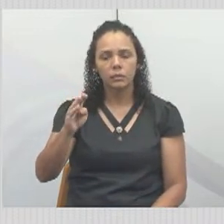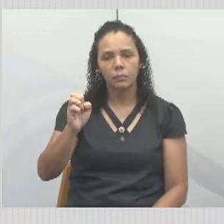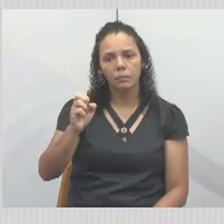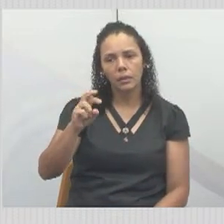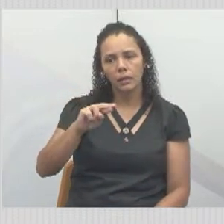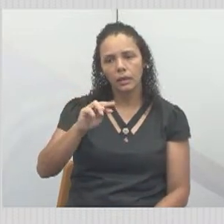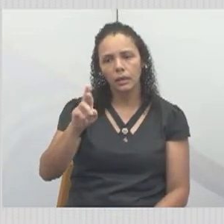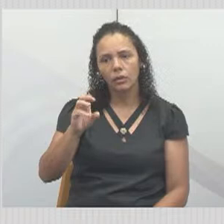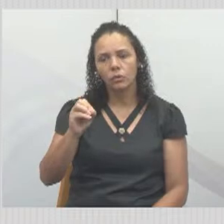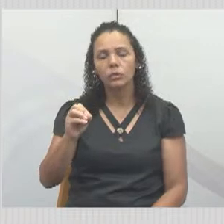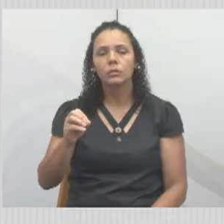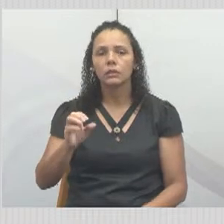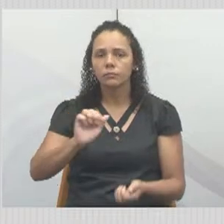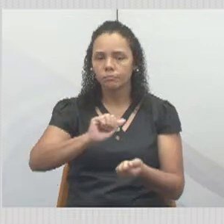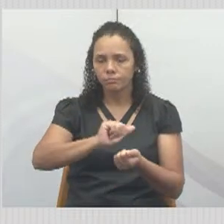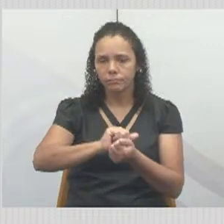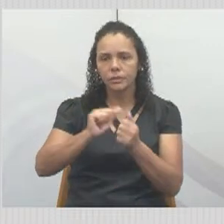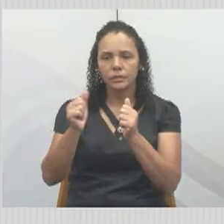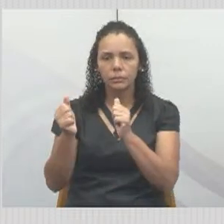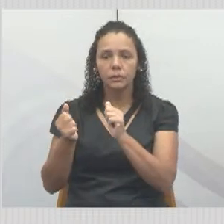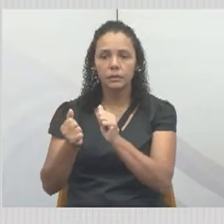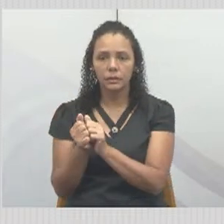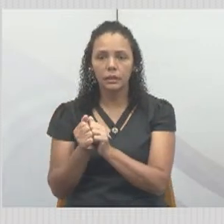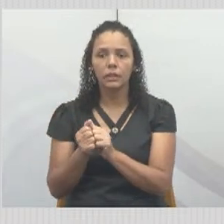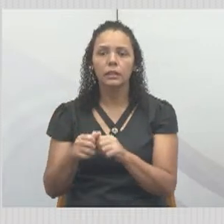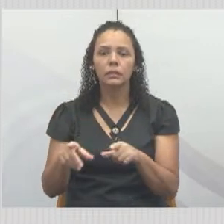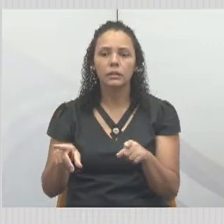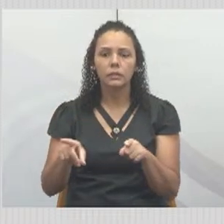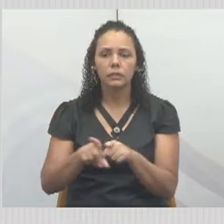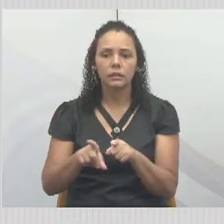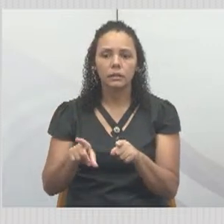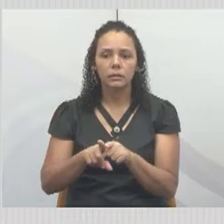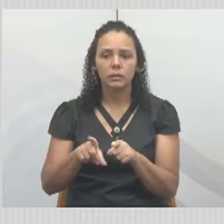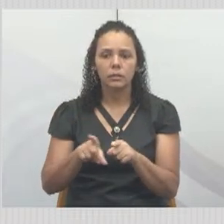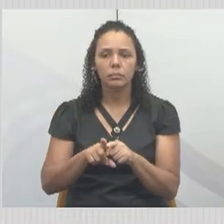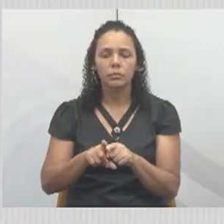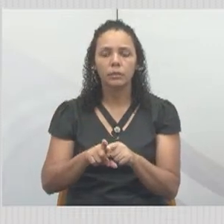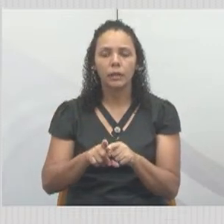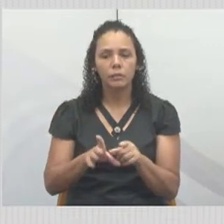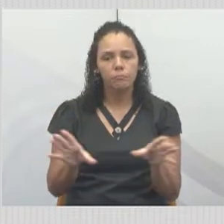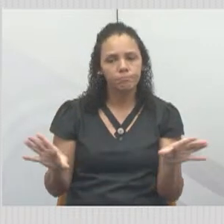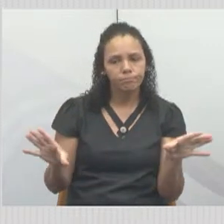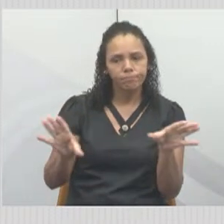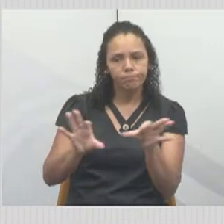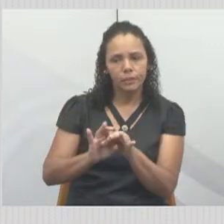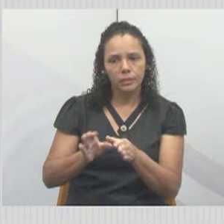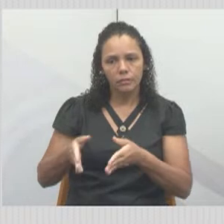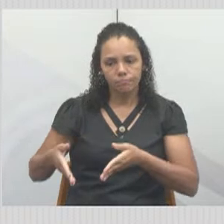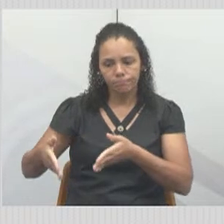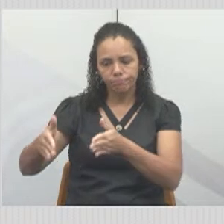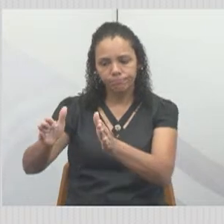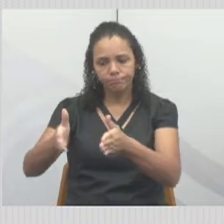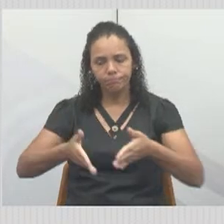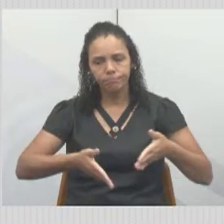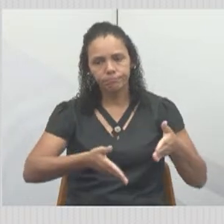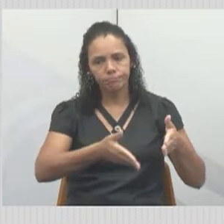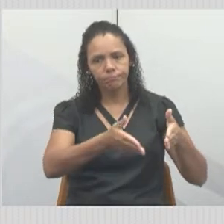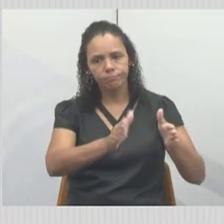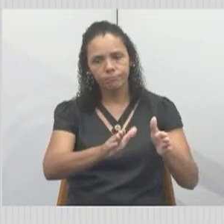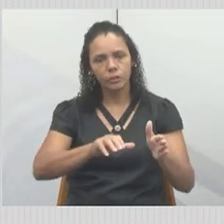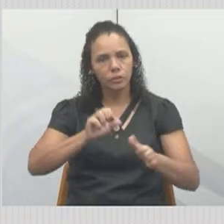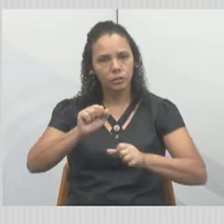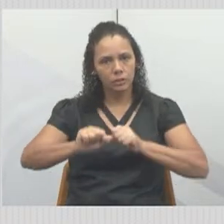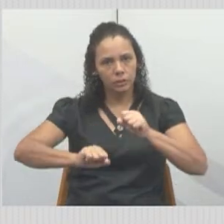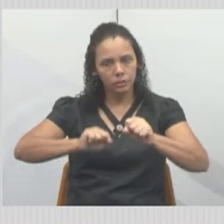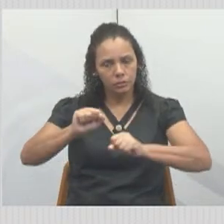voltar, então ali a remodelação. A interligação das macro-regiões com ciclovias, todas as macro-regiões da cidade